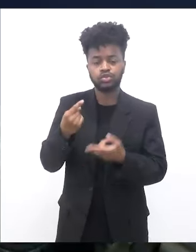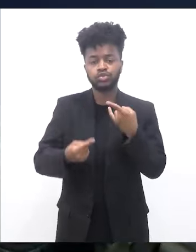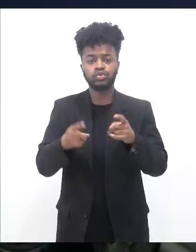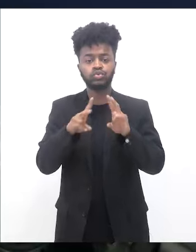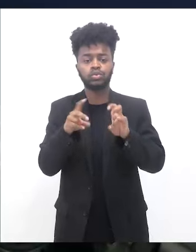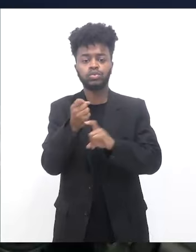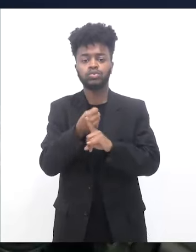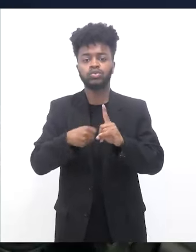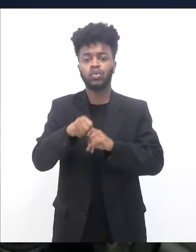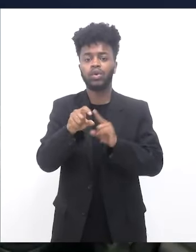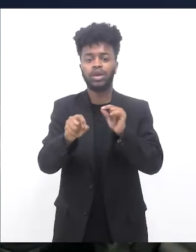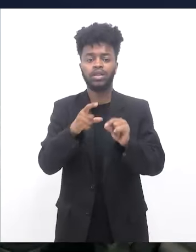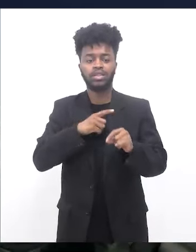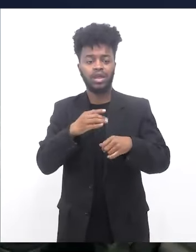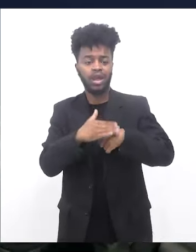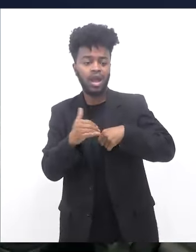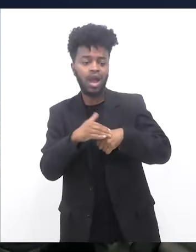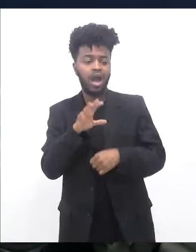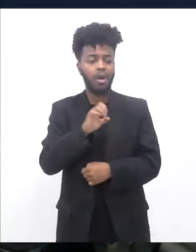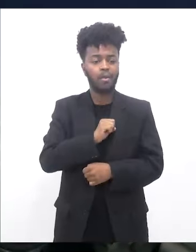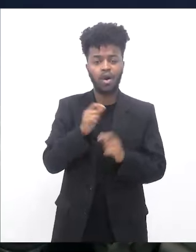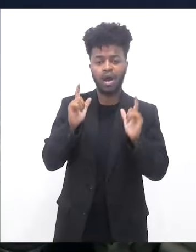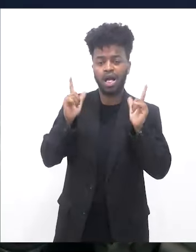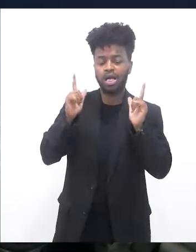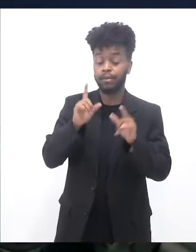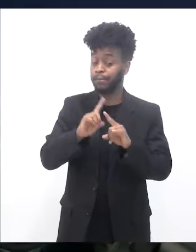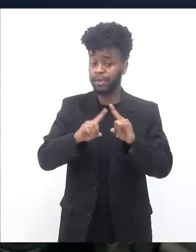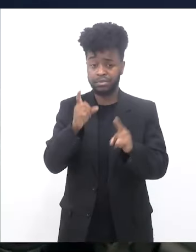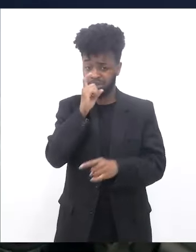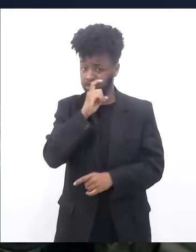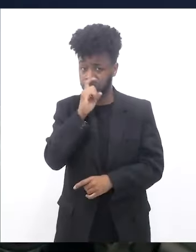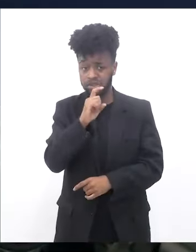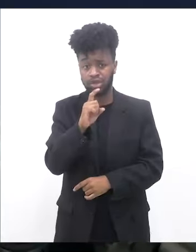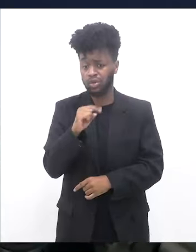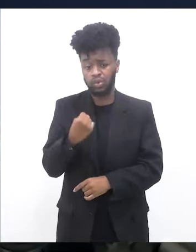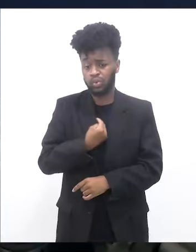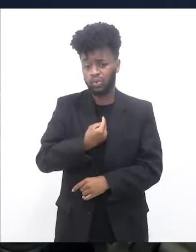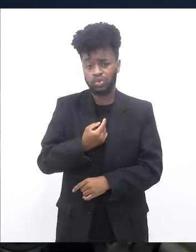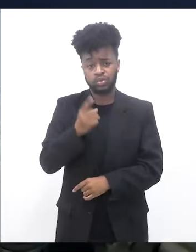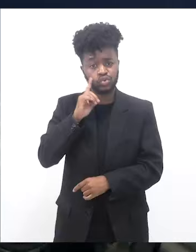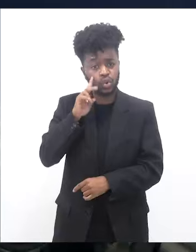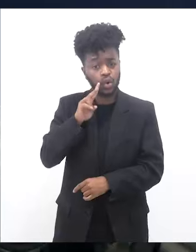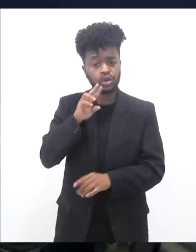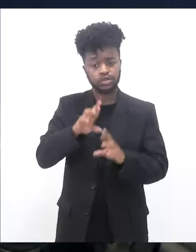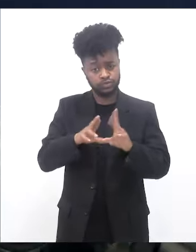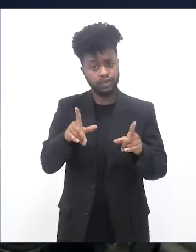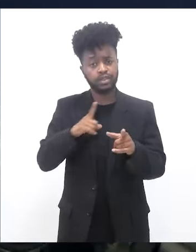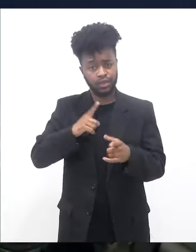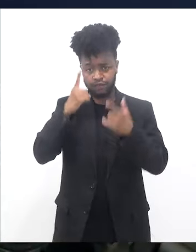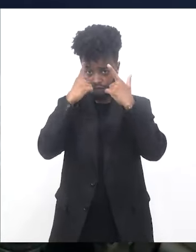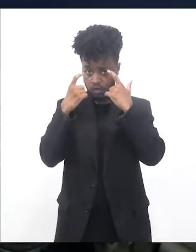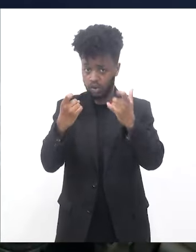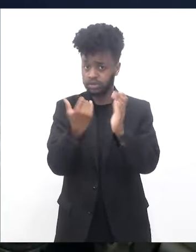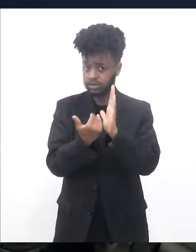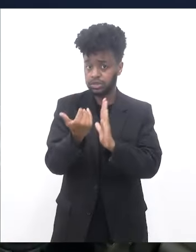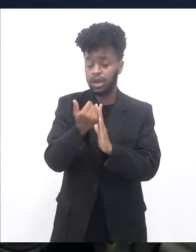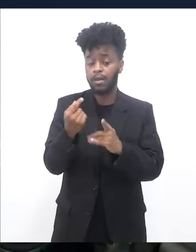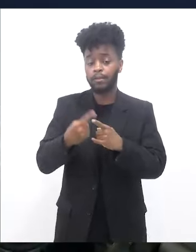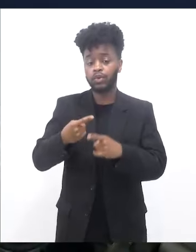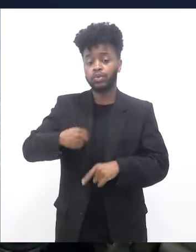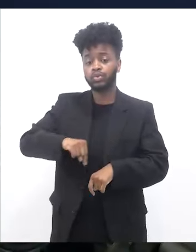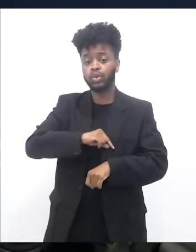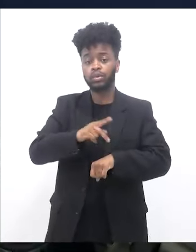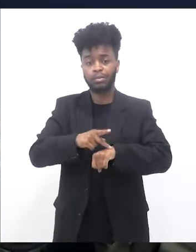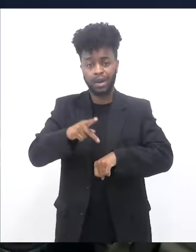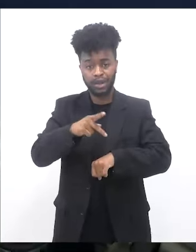uma sociedade brasileira de afé, de amor, de carnaval, Mas não é verdade, isso não é essa a nossa história. Essa história é uma história de muita violência. A gente é o país